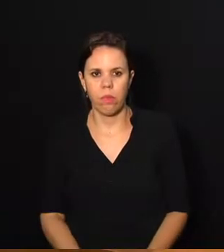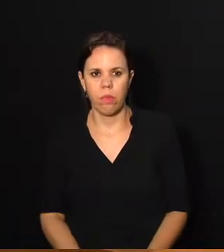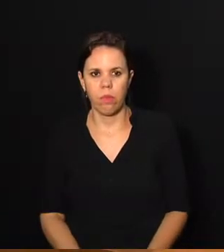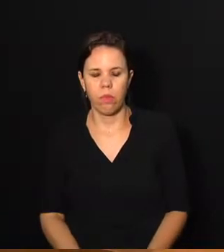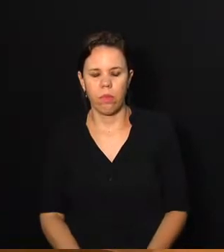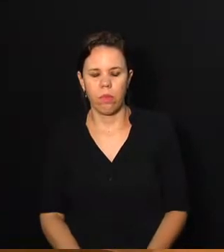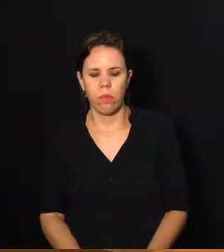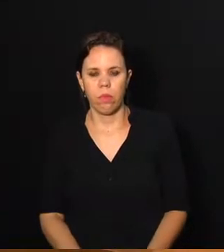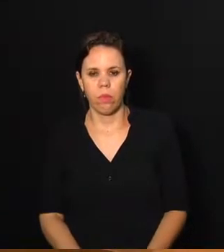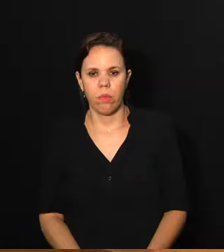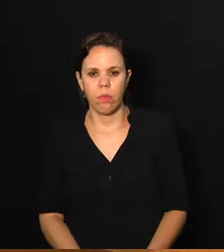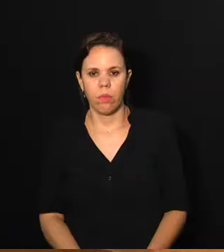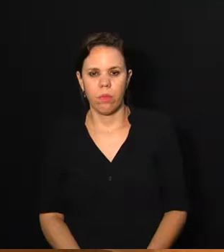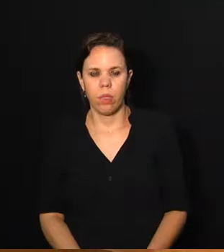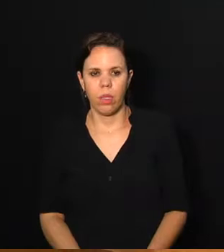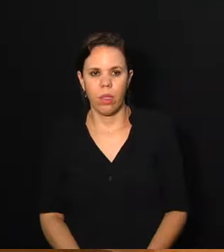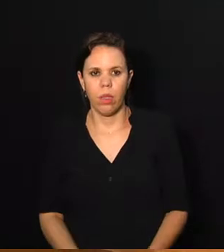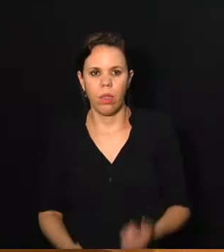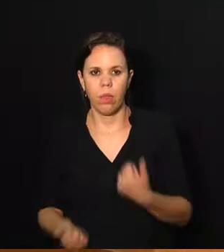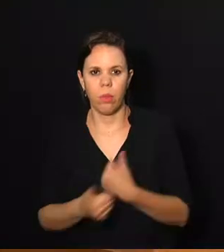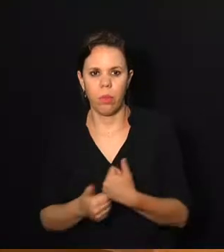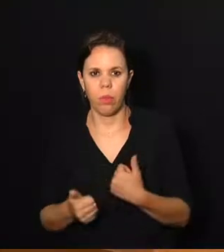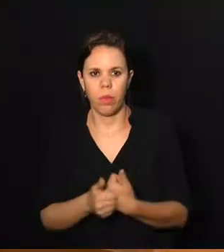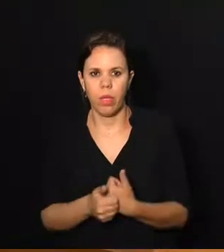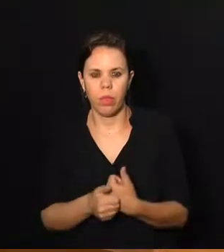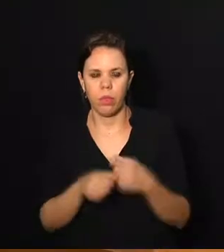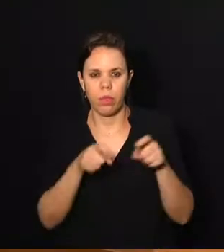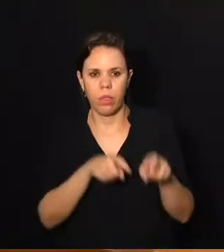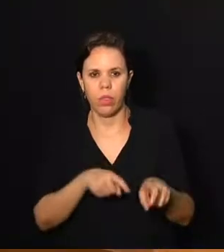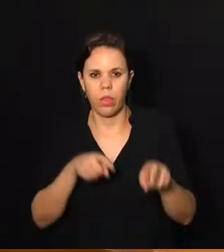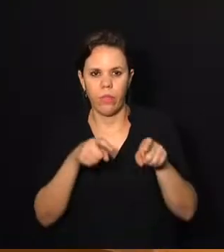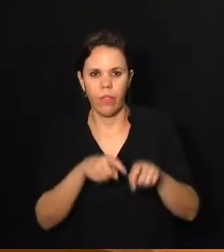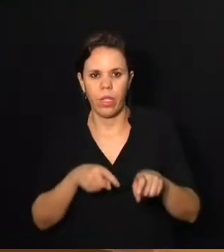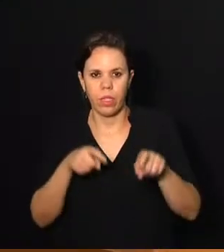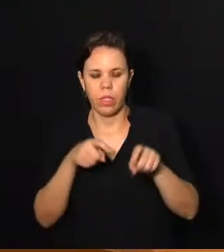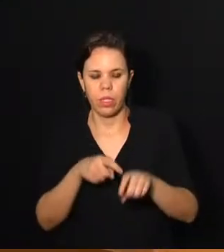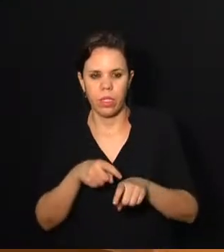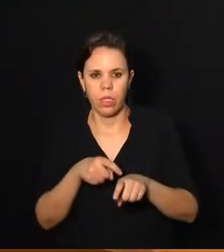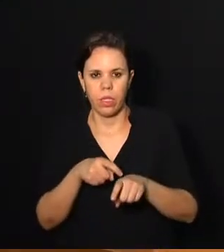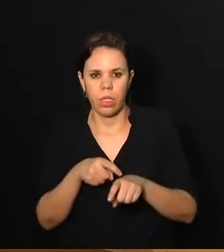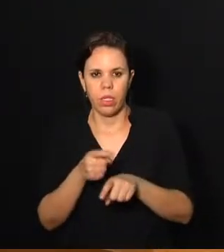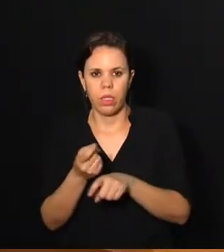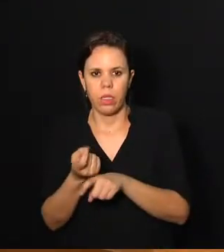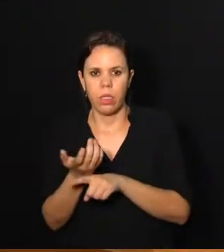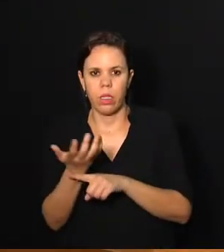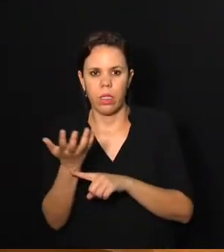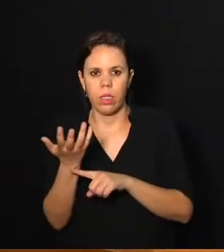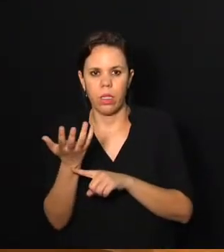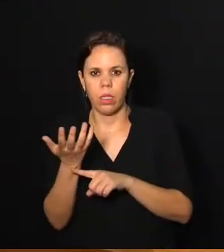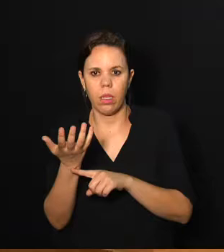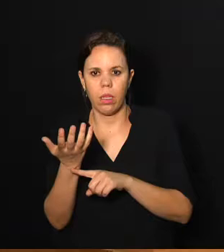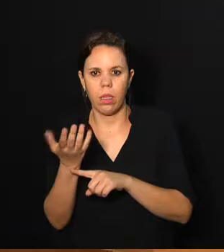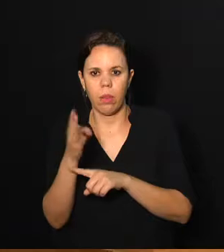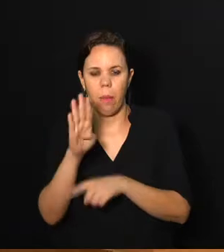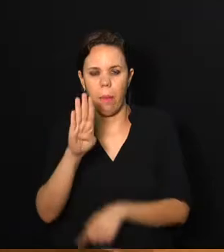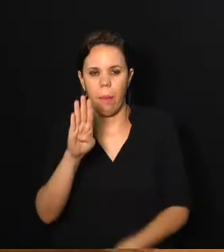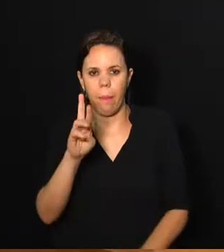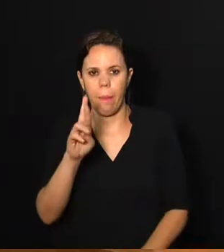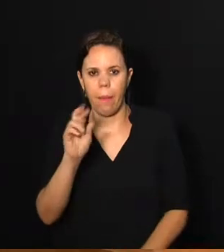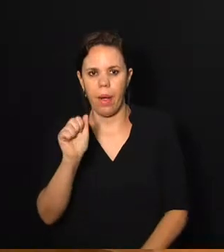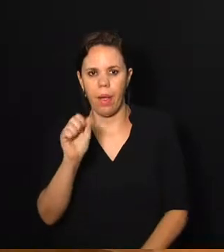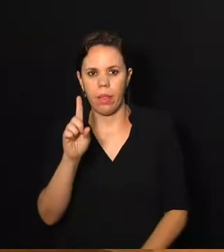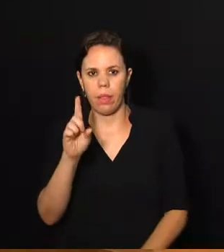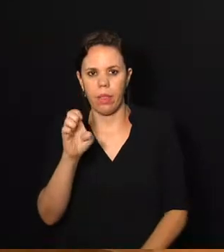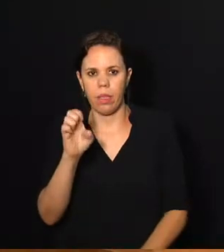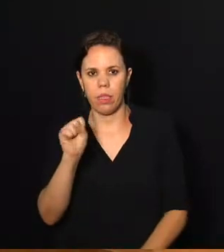Então, Perto da Fazenda Bradesco. Icaraí, assim, explicar, vou tentar. Tem sentido São Domingos, aquela